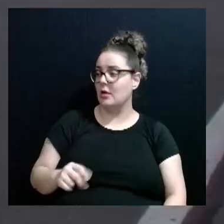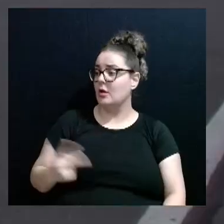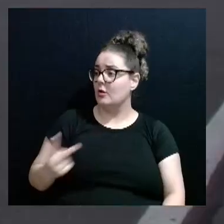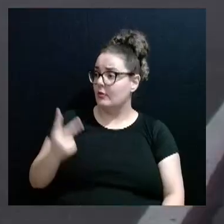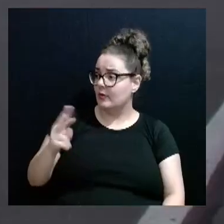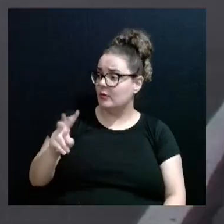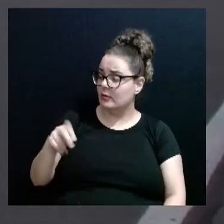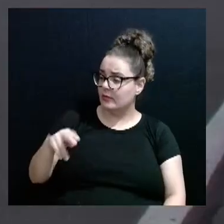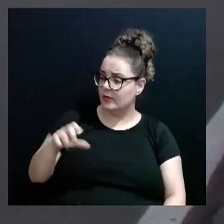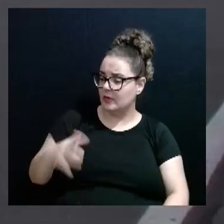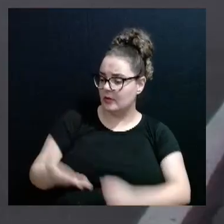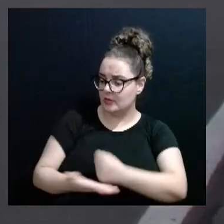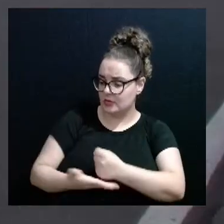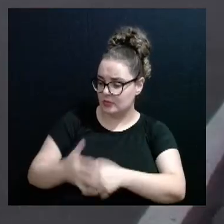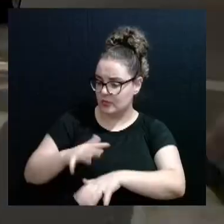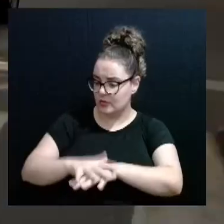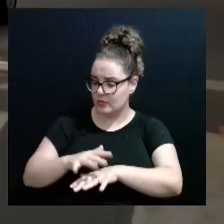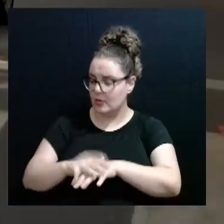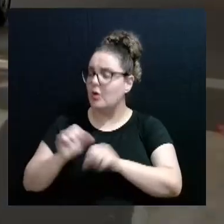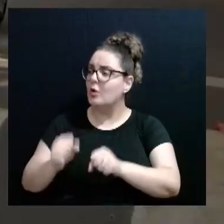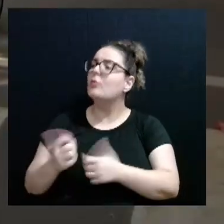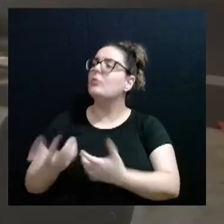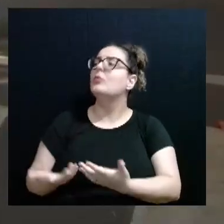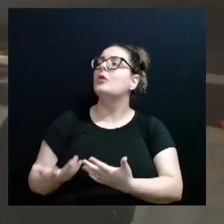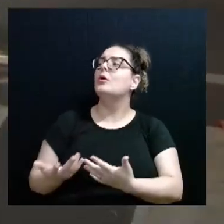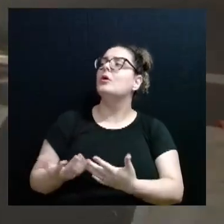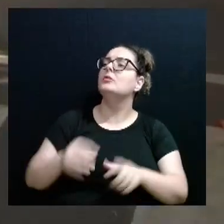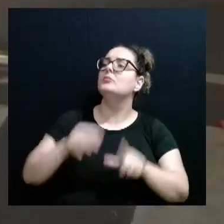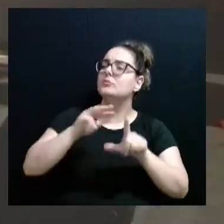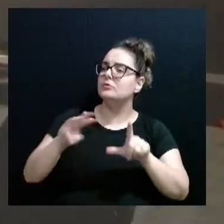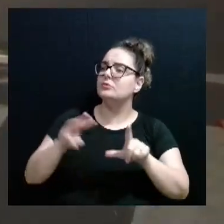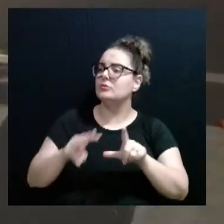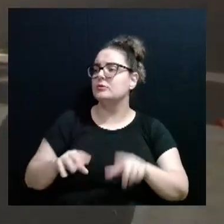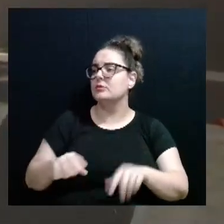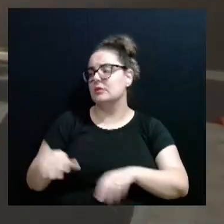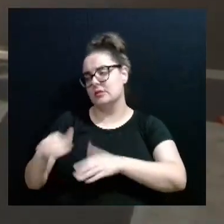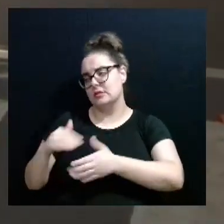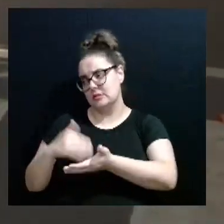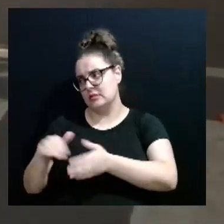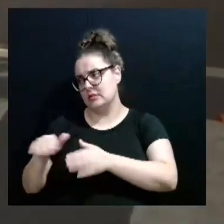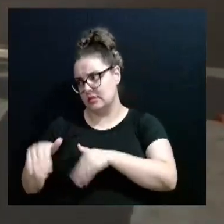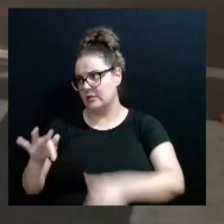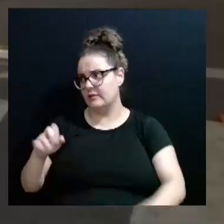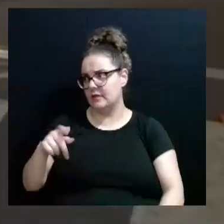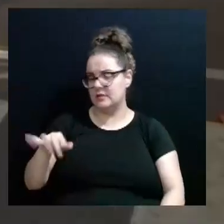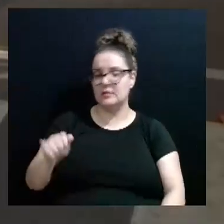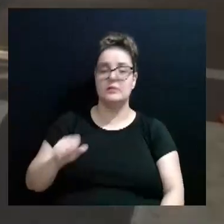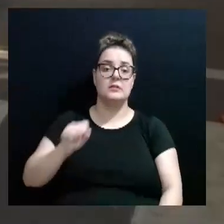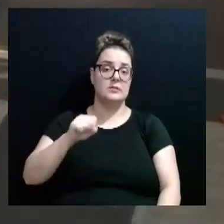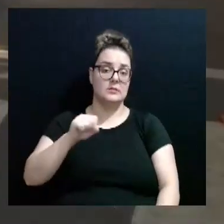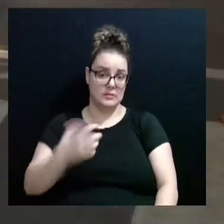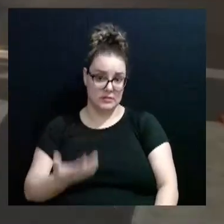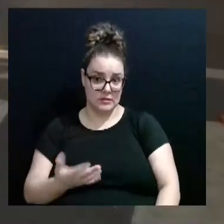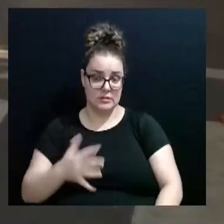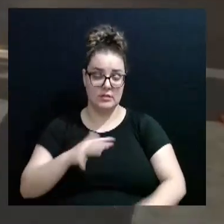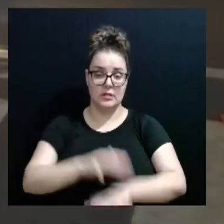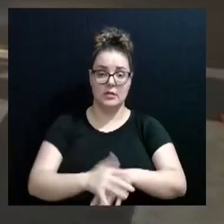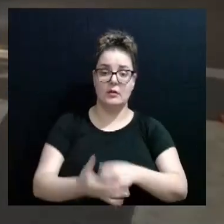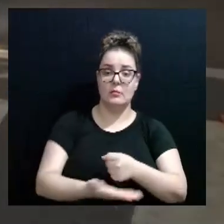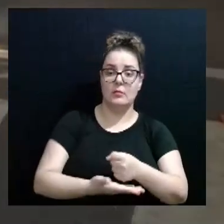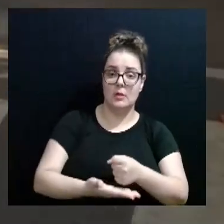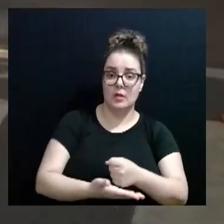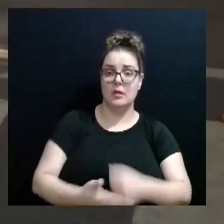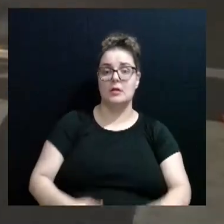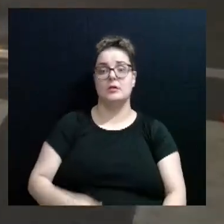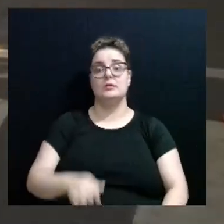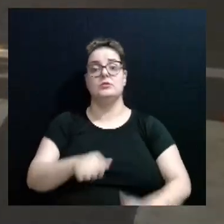para o cálculo do imposto pode ser consultado tudo no site da Secretaria da Fazenda? Exatamente, sim. Inclusive, a base de cálculo vai ser de setembro de